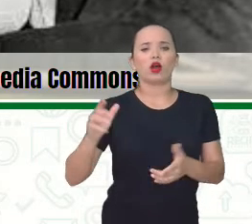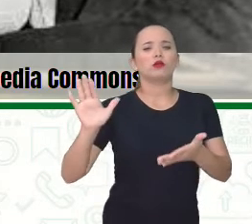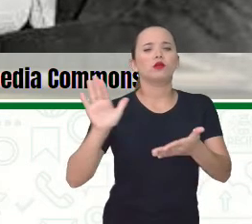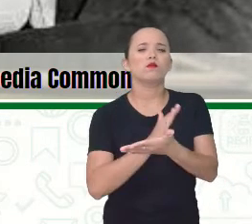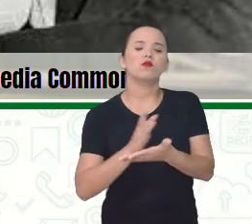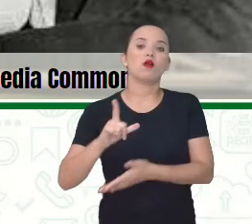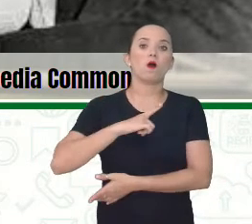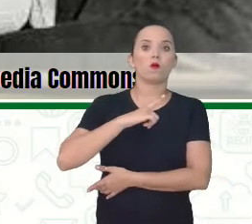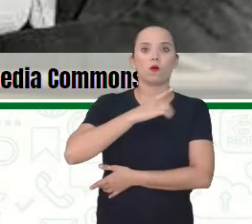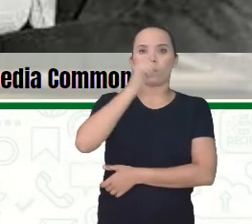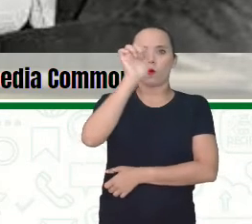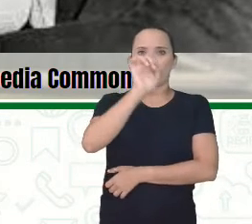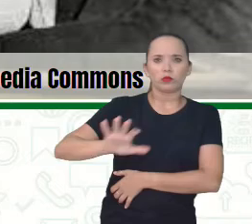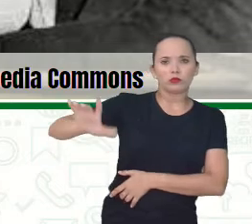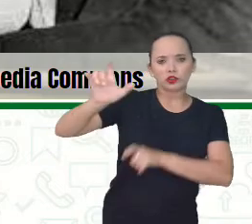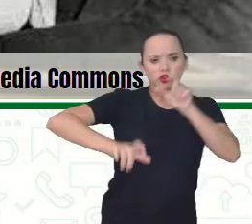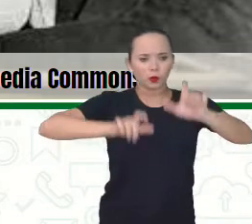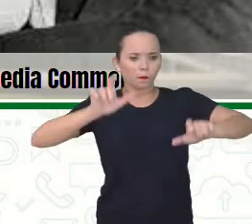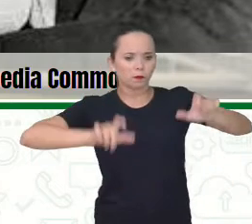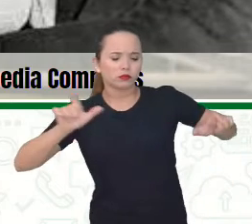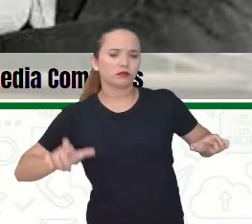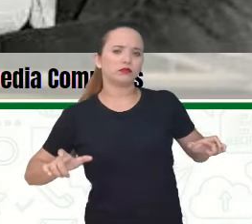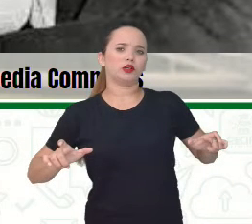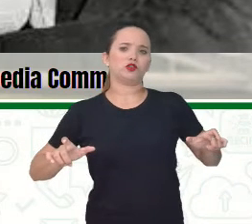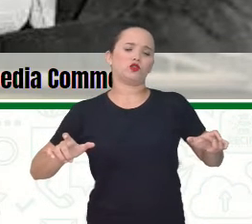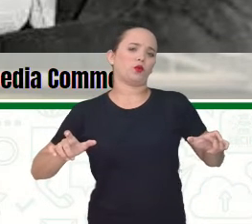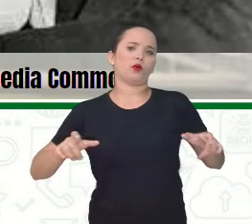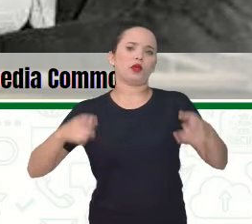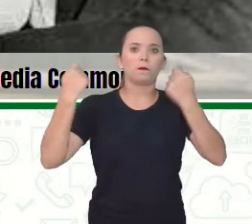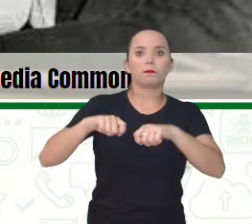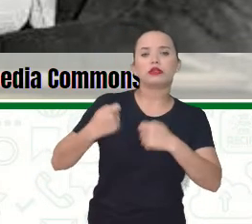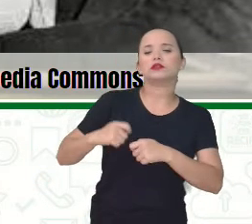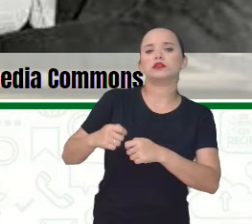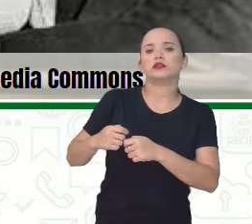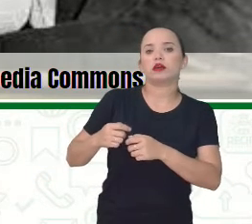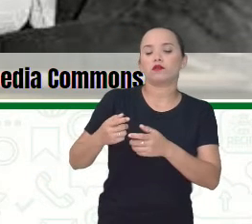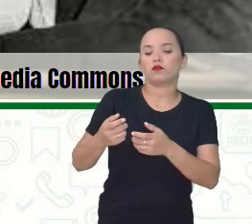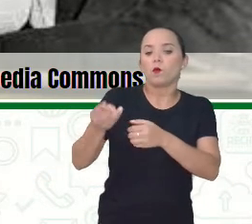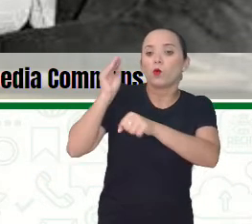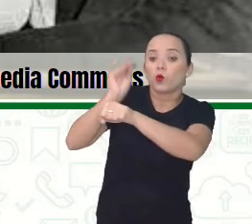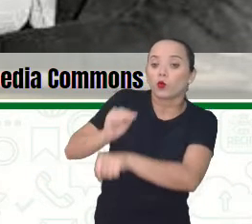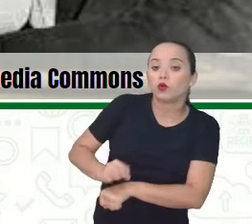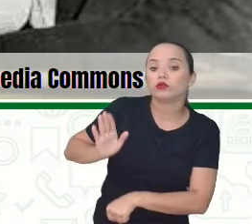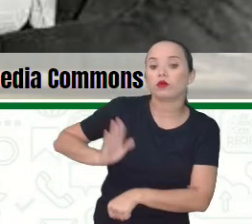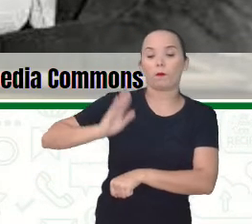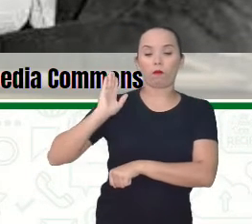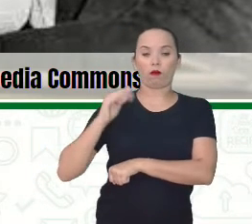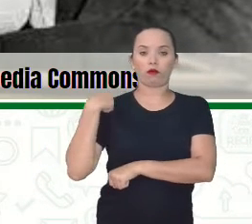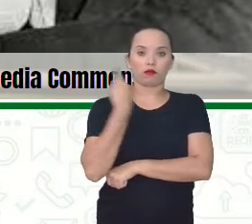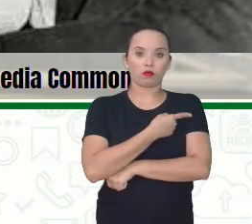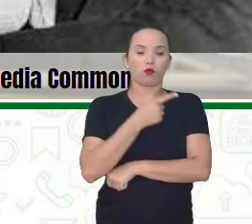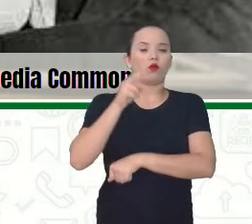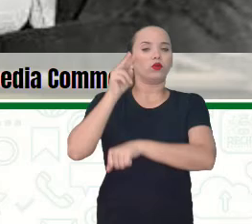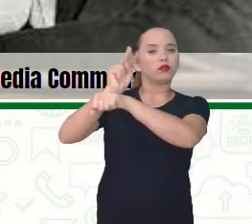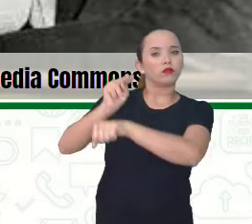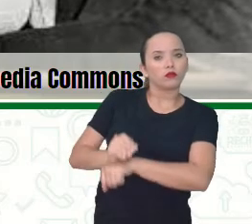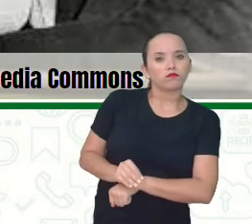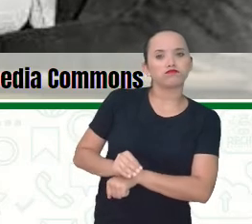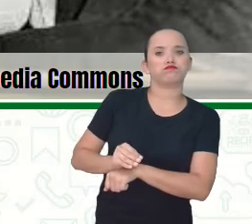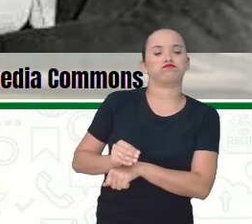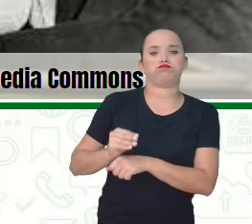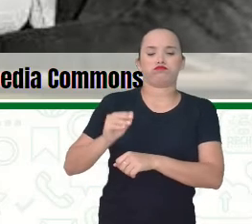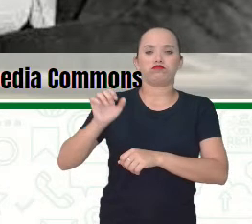algumas figuras, né, que deveriam contribuir mais para o zelo, né, das